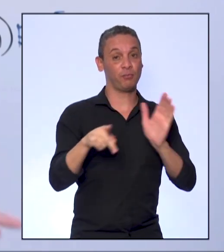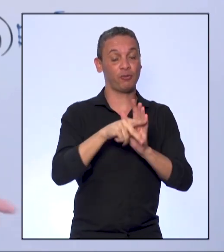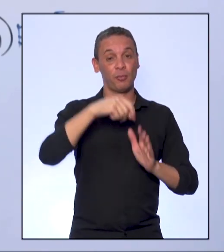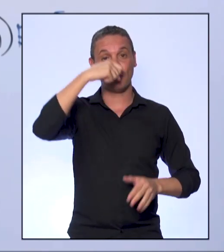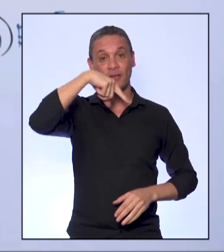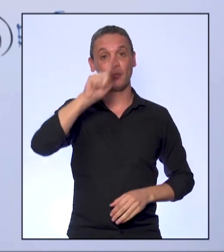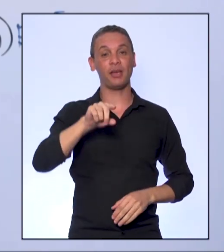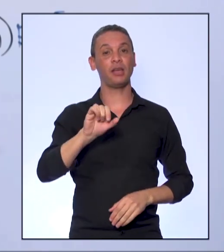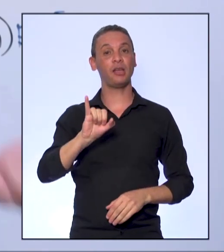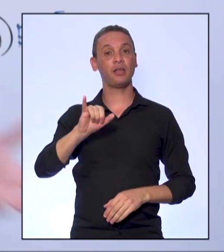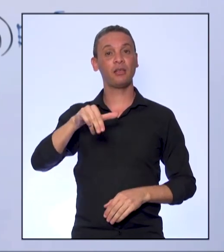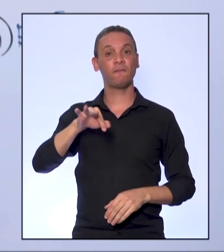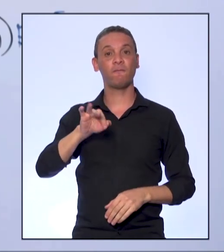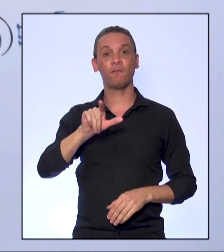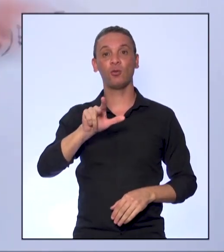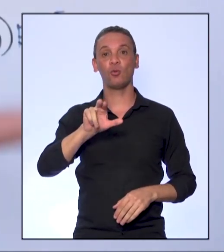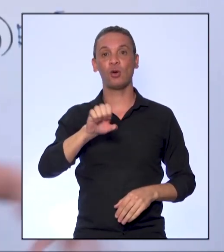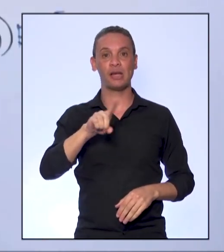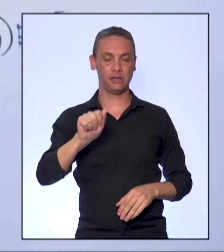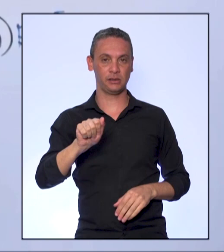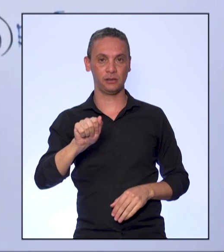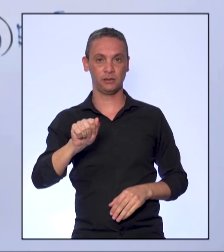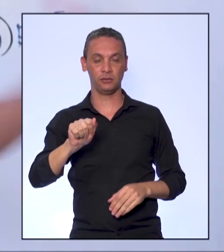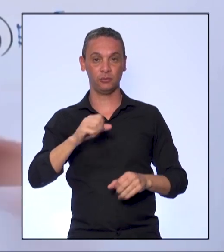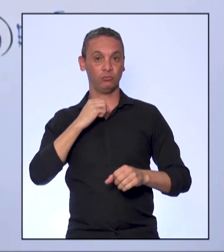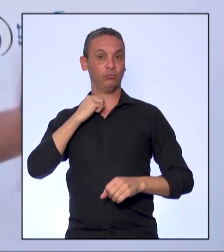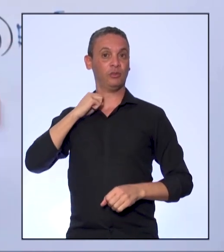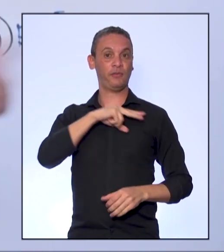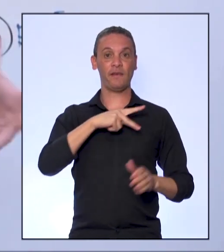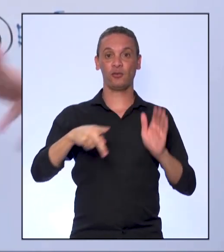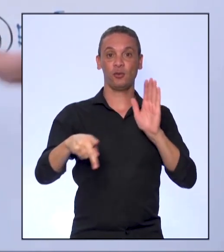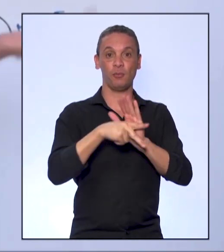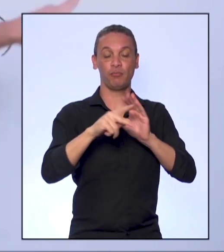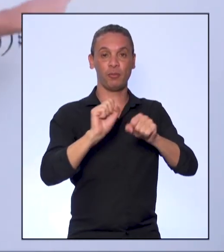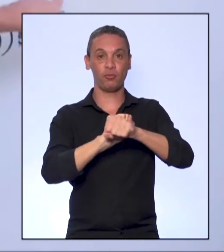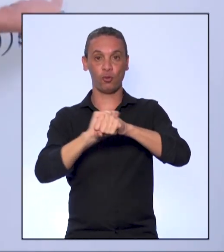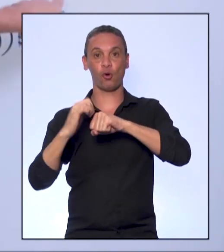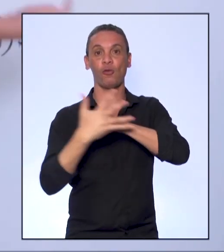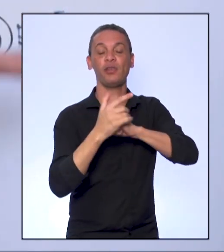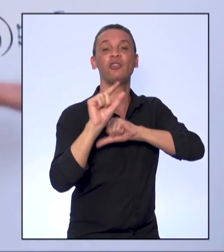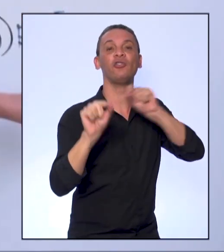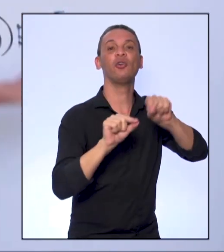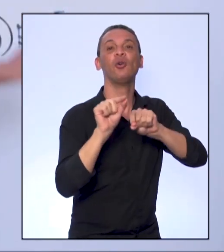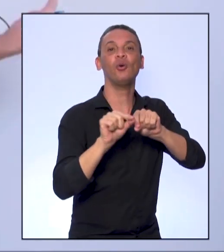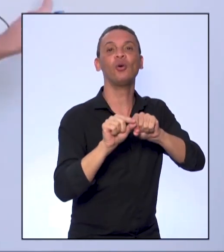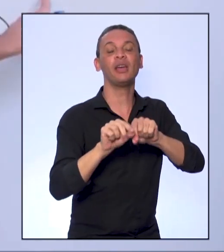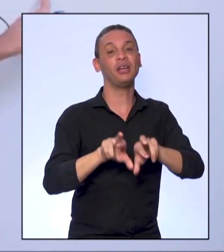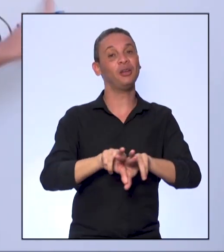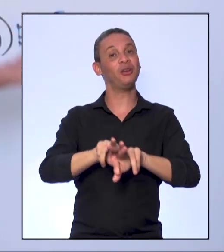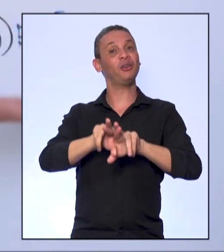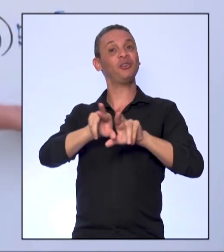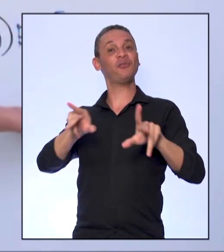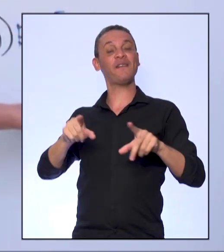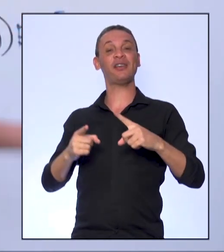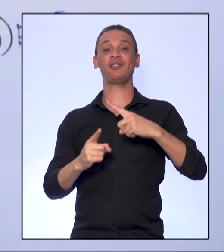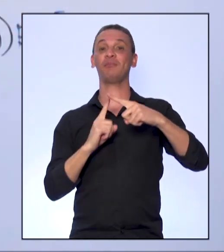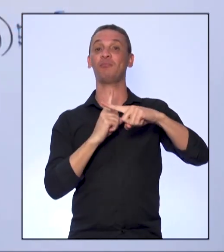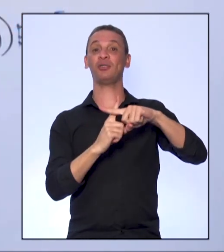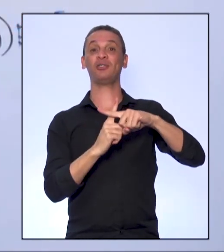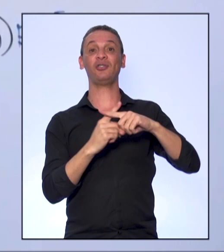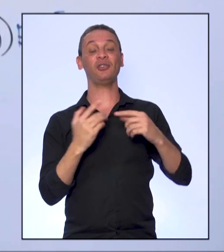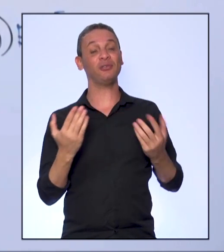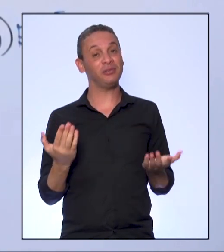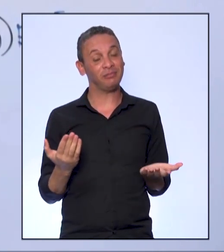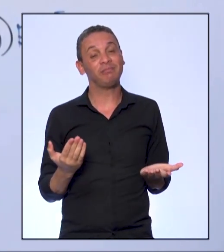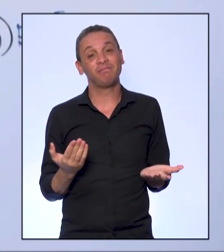causador da Covid-19, coronavírus, no caso SARS-CoV-2, Só que tem diferenças, um é positivo e outro é negativo,